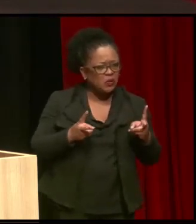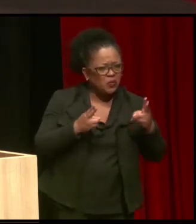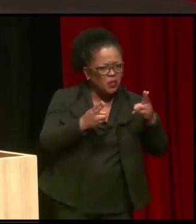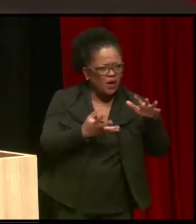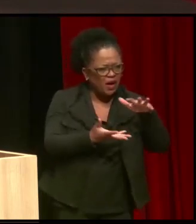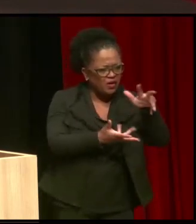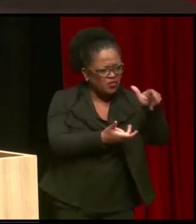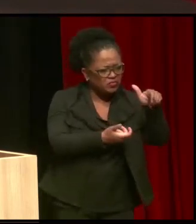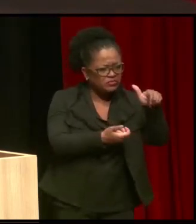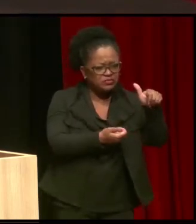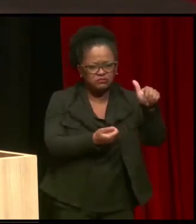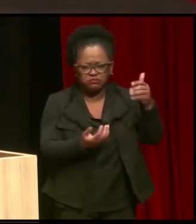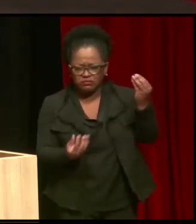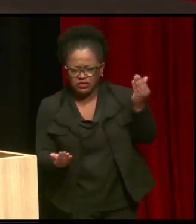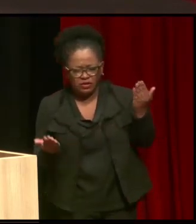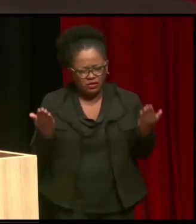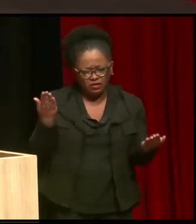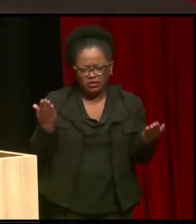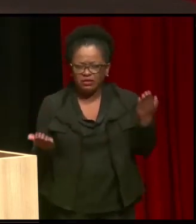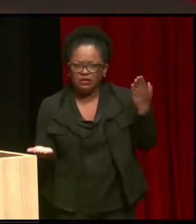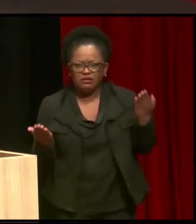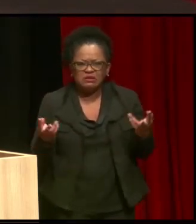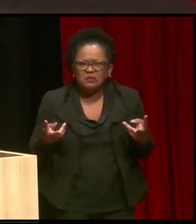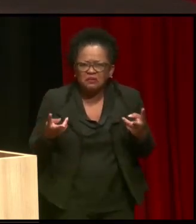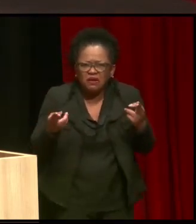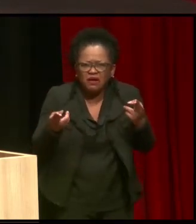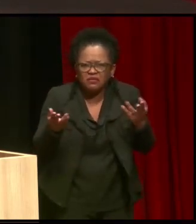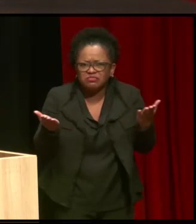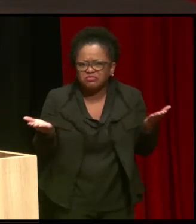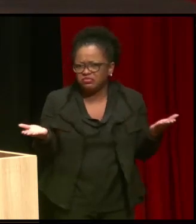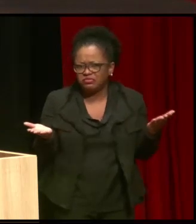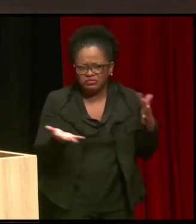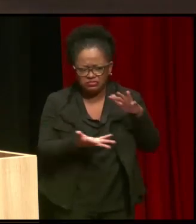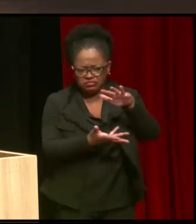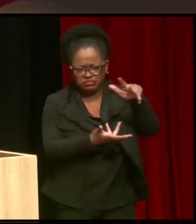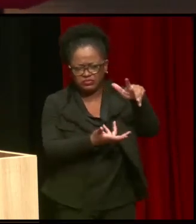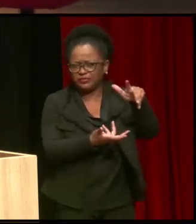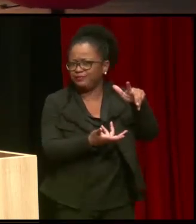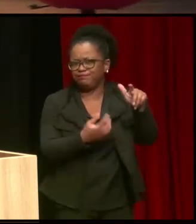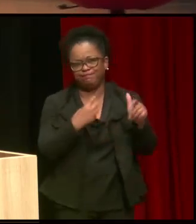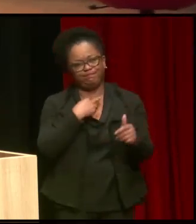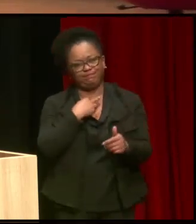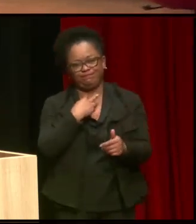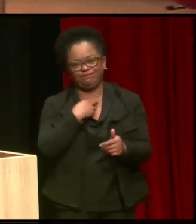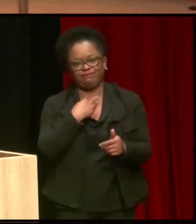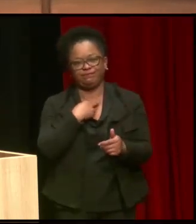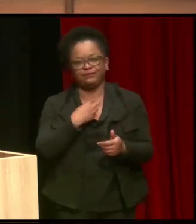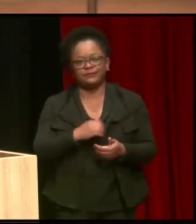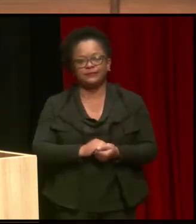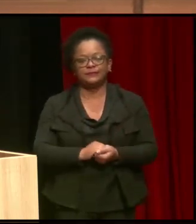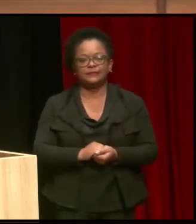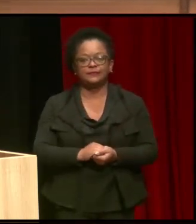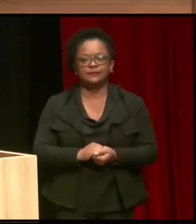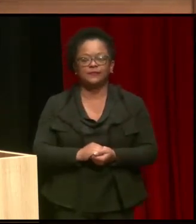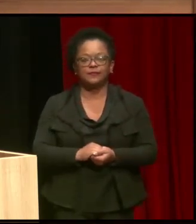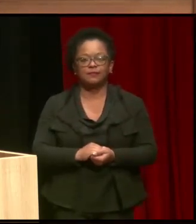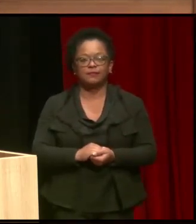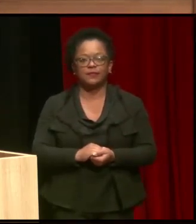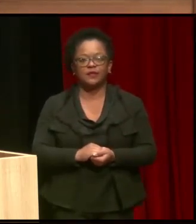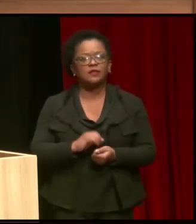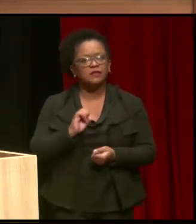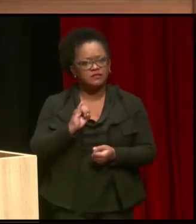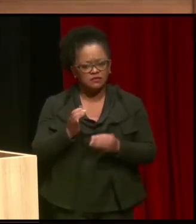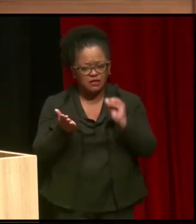entendendo? A igreja não é mais igreja, gente. É um clube. Chama do jeito que você quiser, mas não é